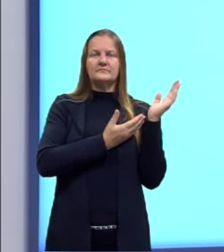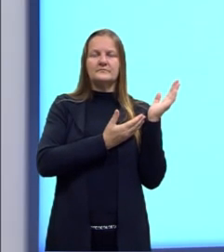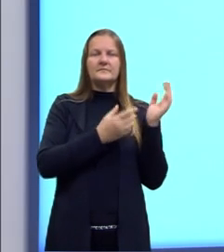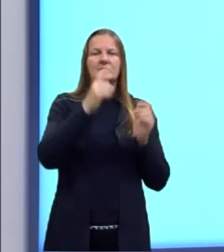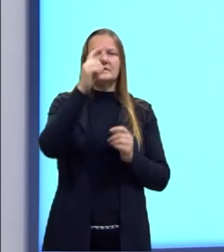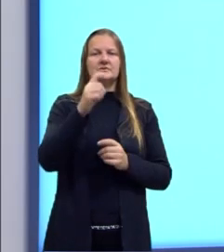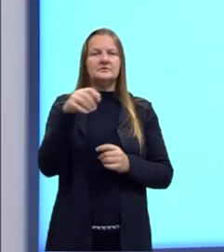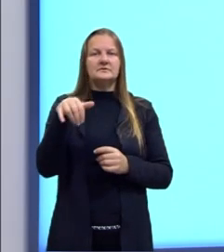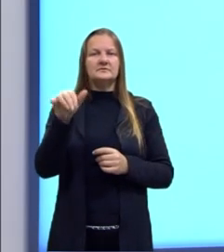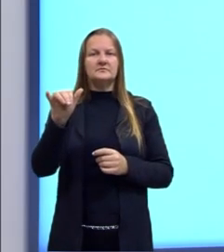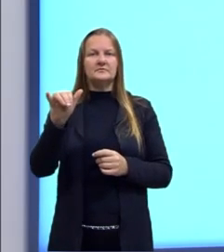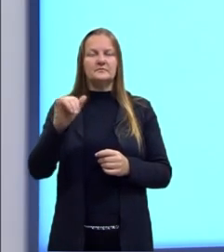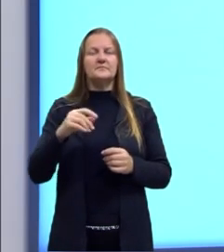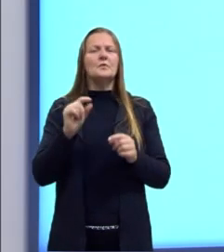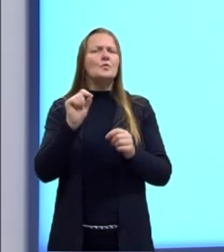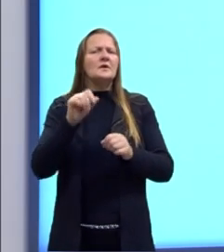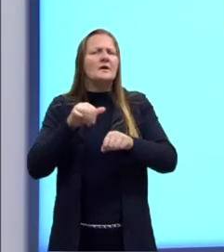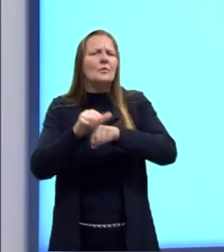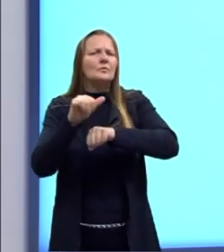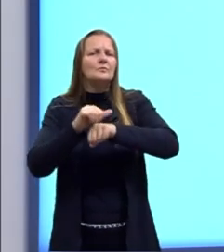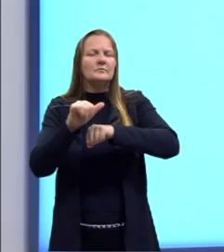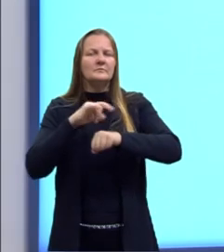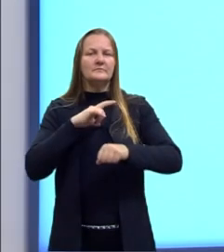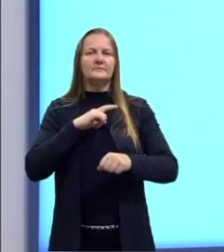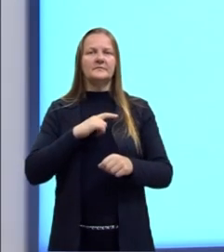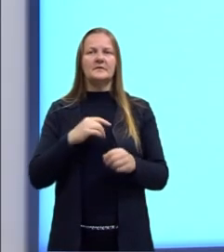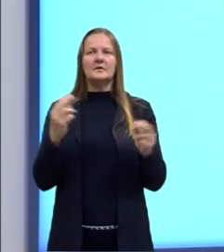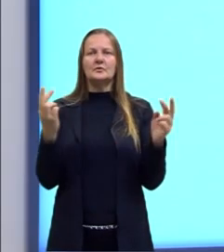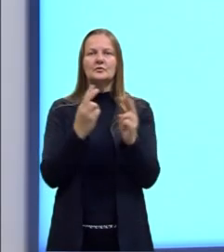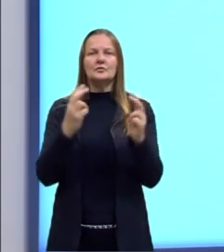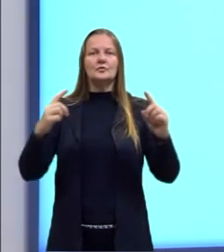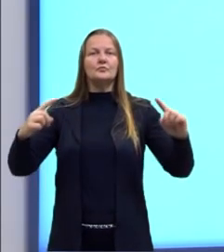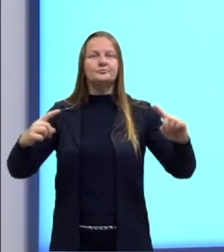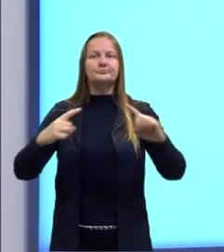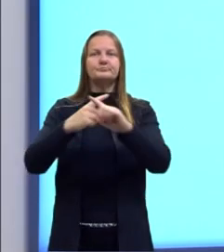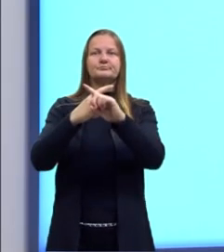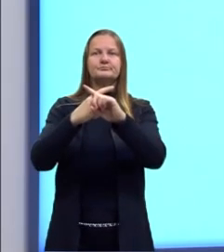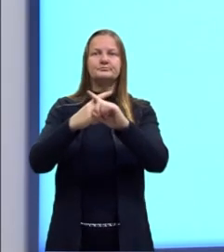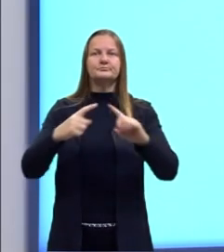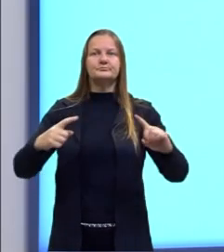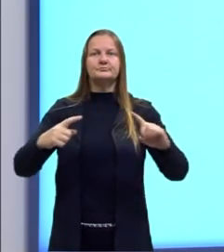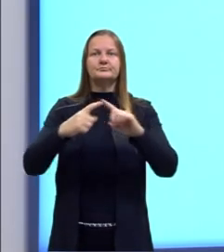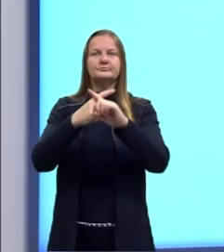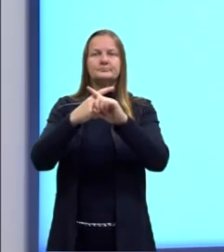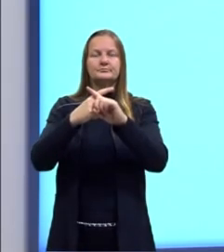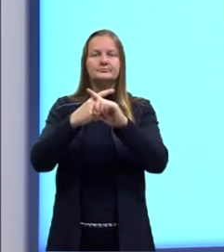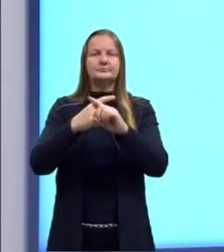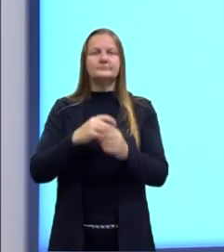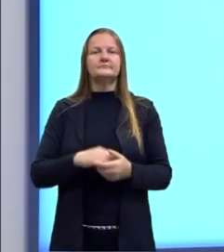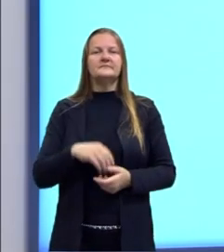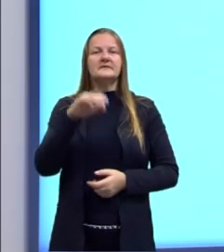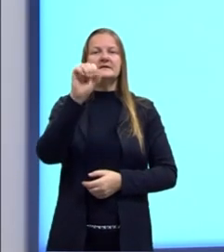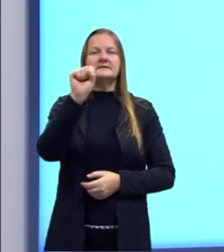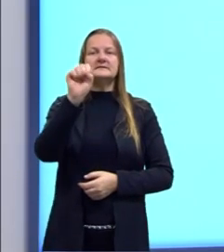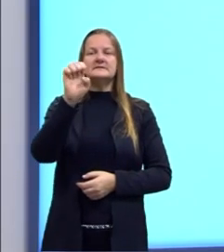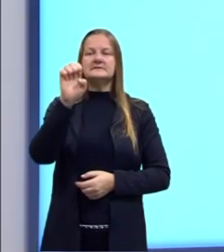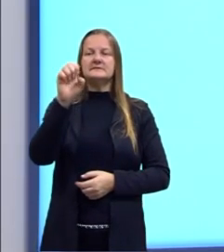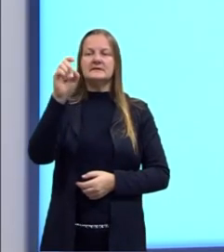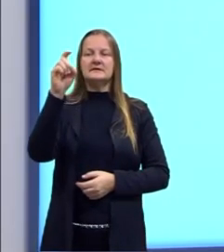XY que que acontece Então nesse cruzamento nessa reprodução sexuada